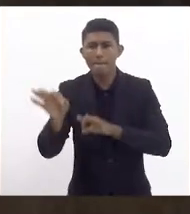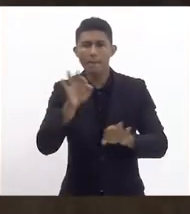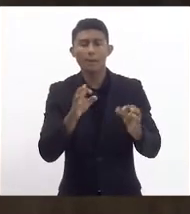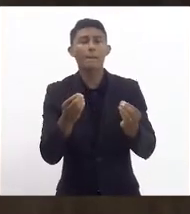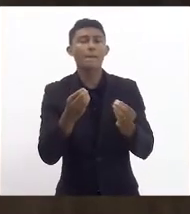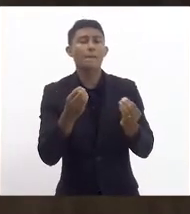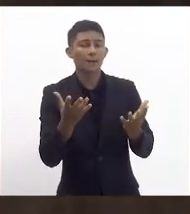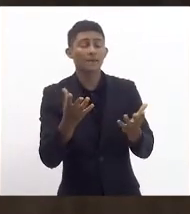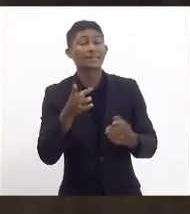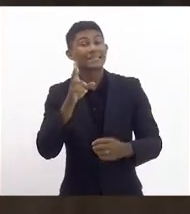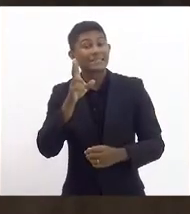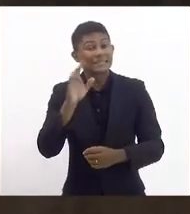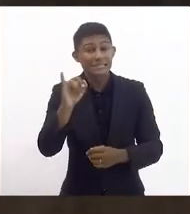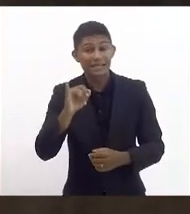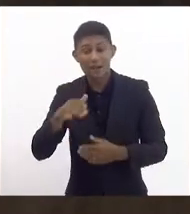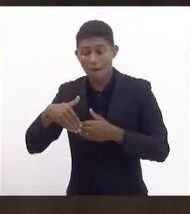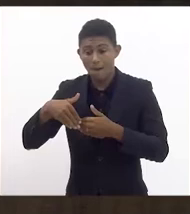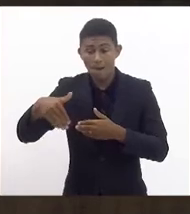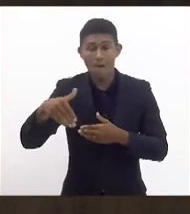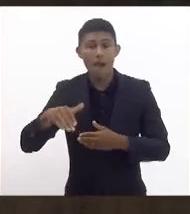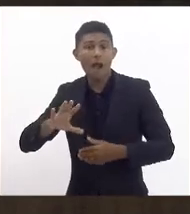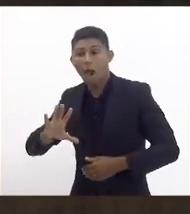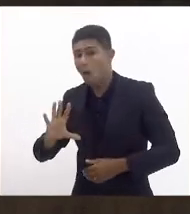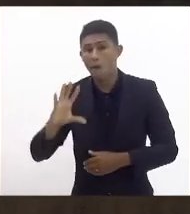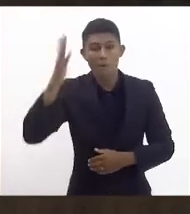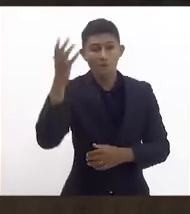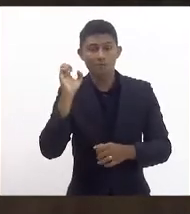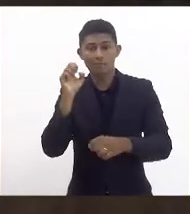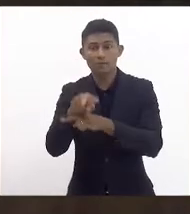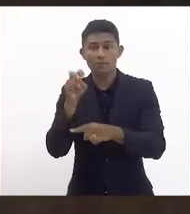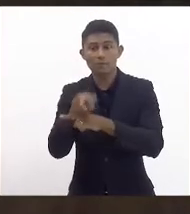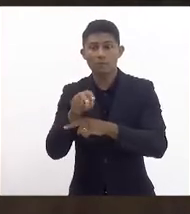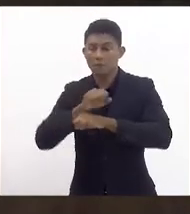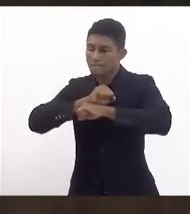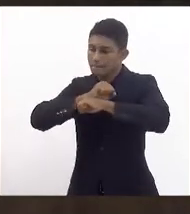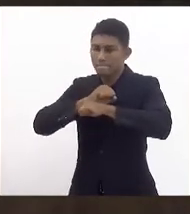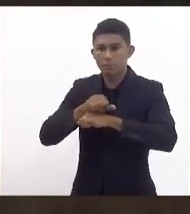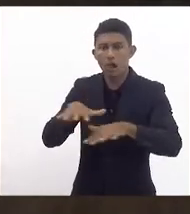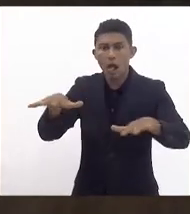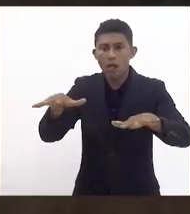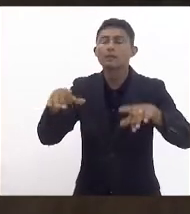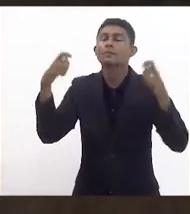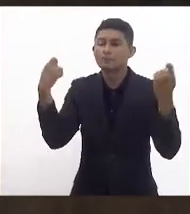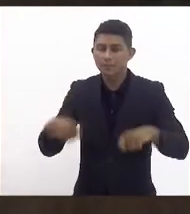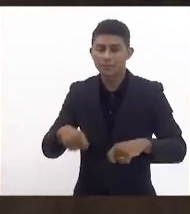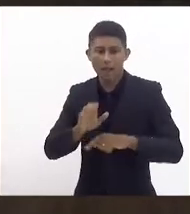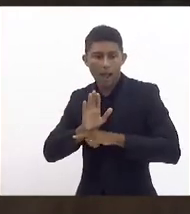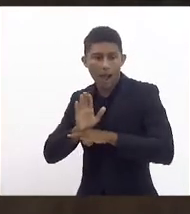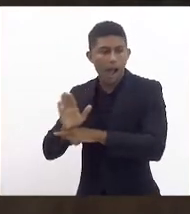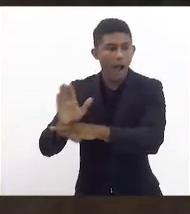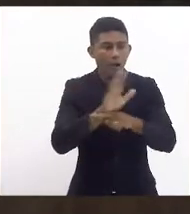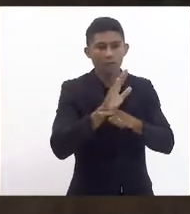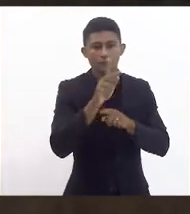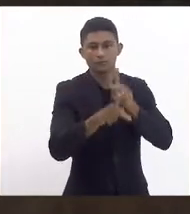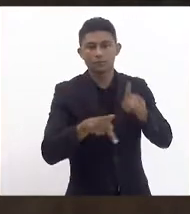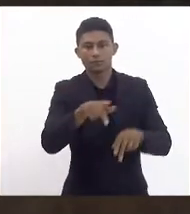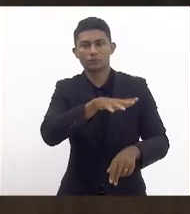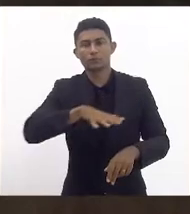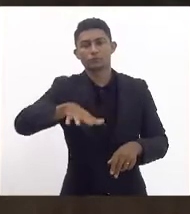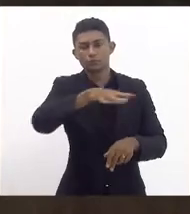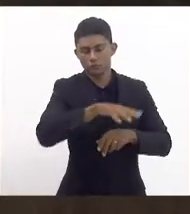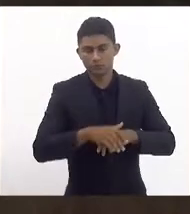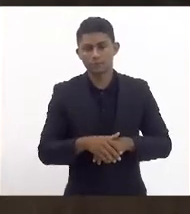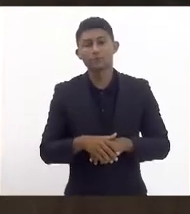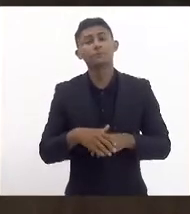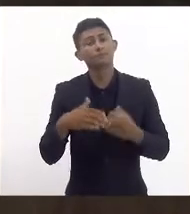diante de qualquer alteração no vírus e da própria imunidade da população. Caso ocorra um aumento